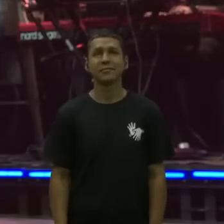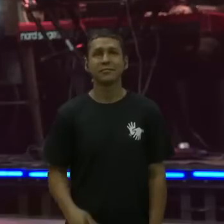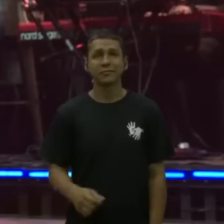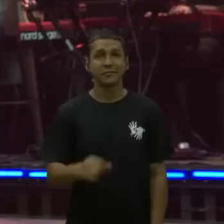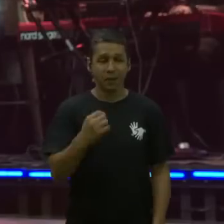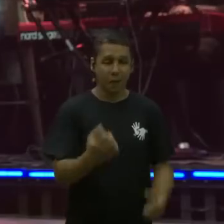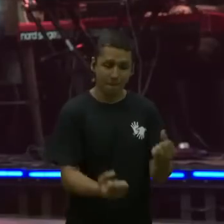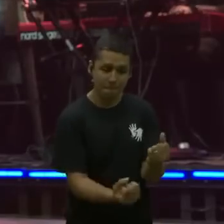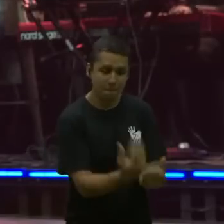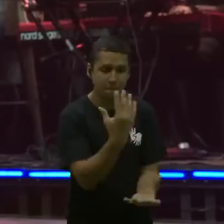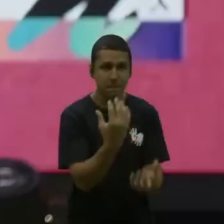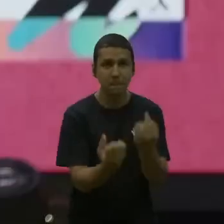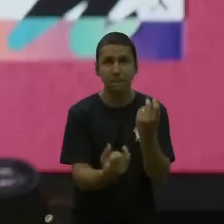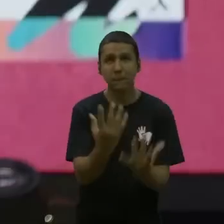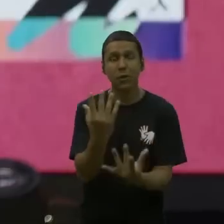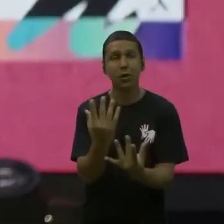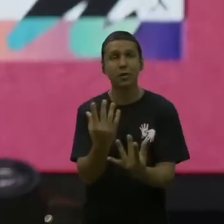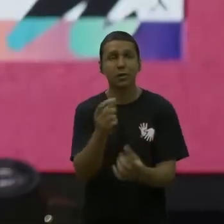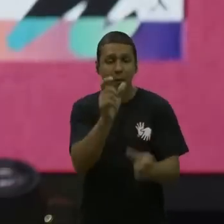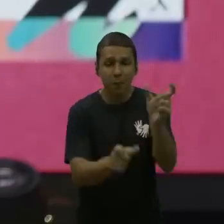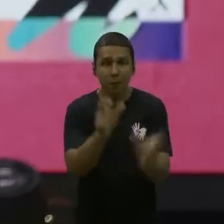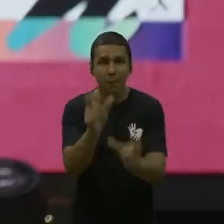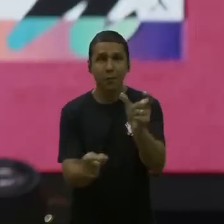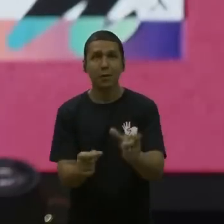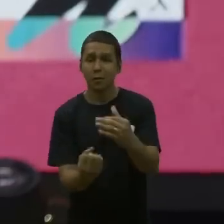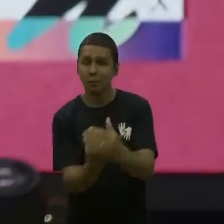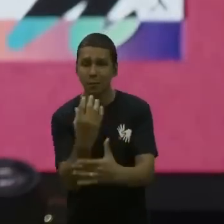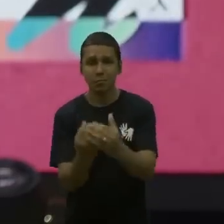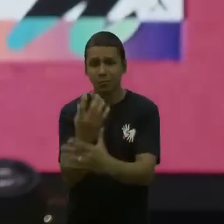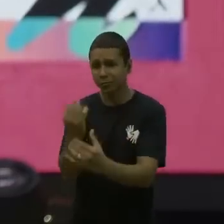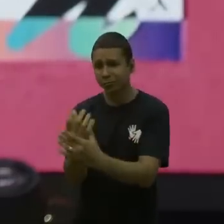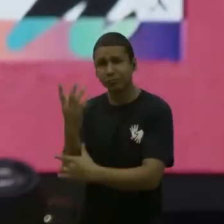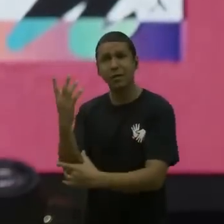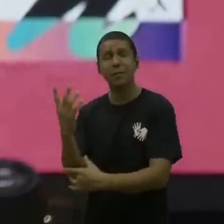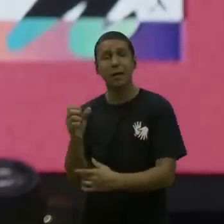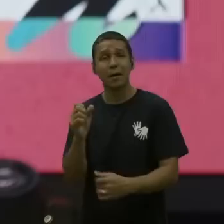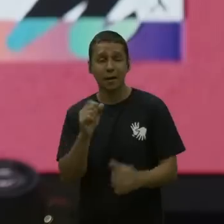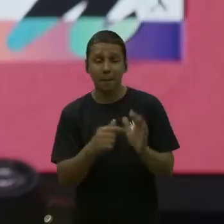Sai do chão, gente, para se converter quando ele faz o apelo.